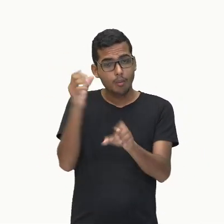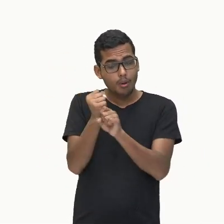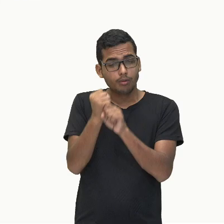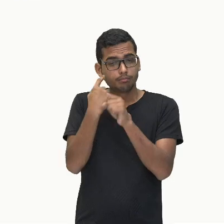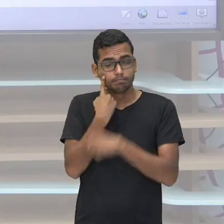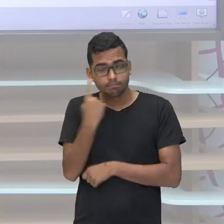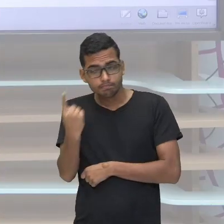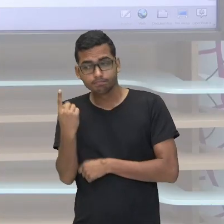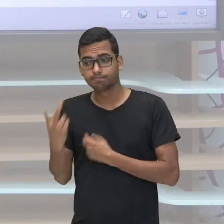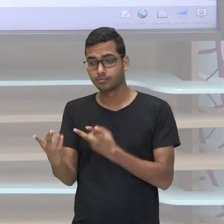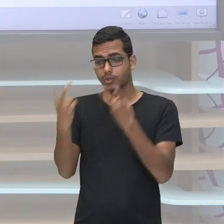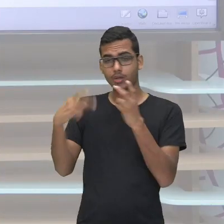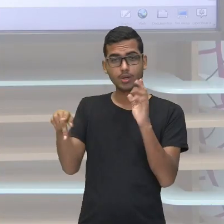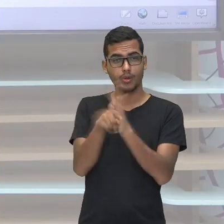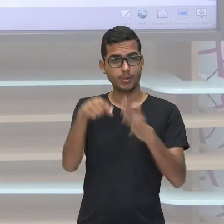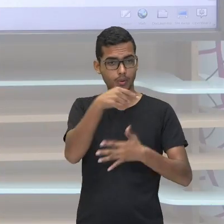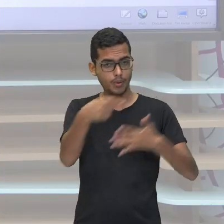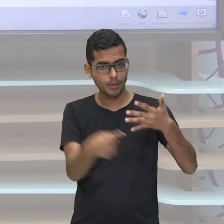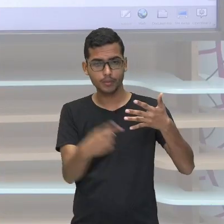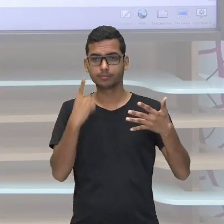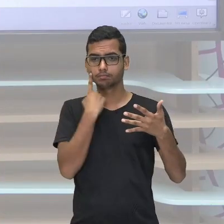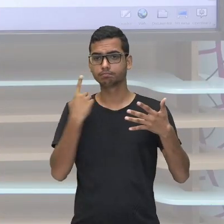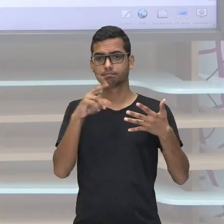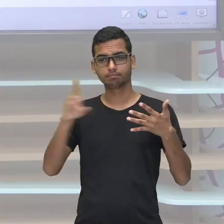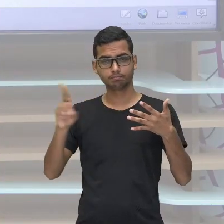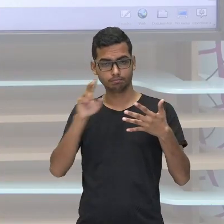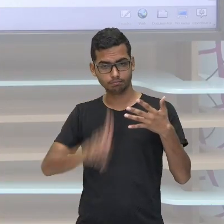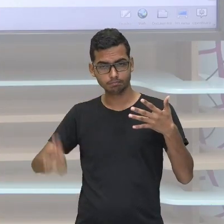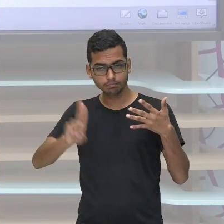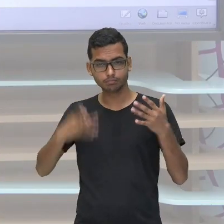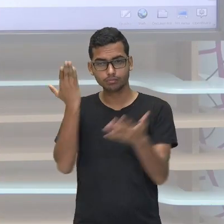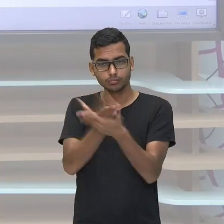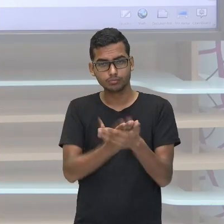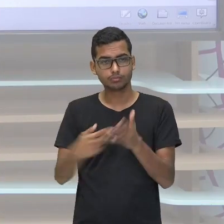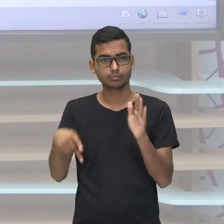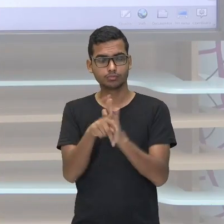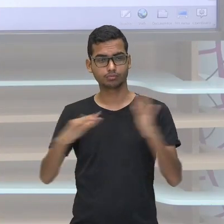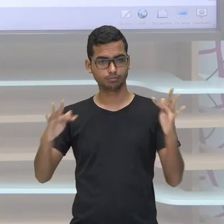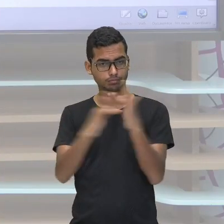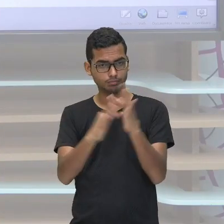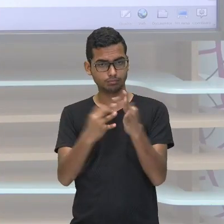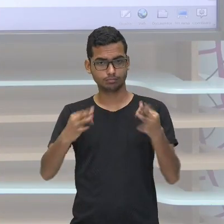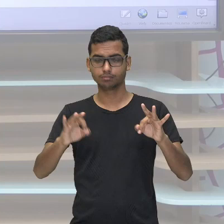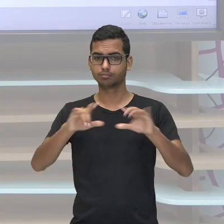identificar esses elementos que vão ser úteis para o estudo das funções.